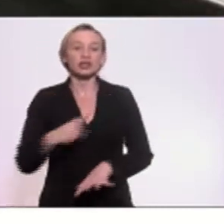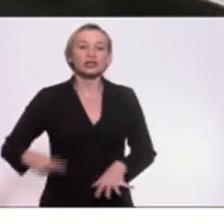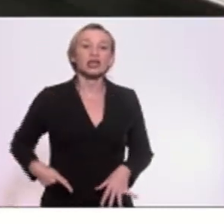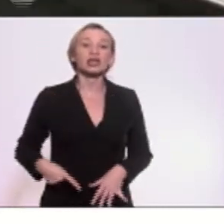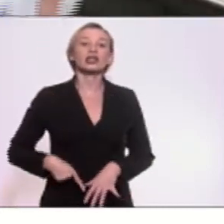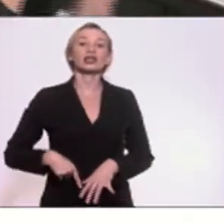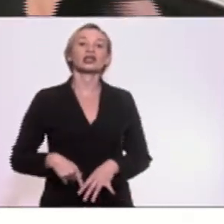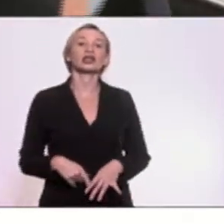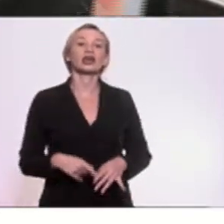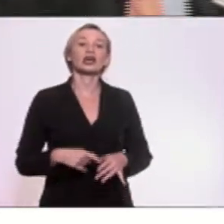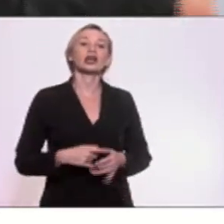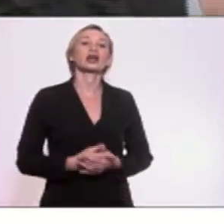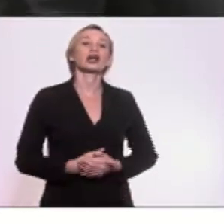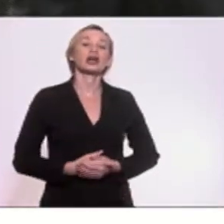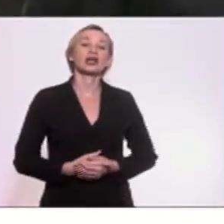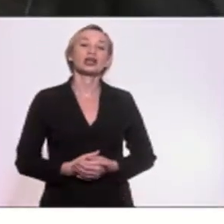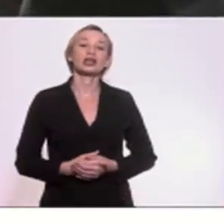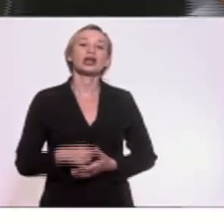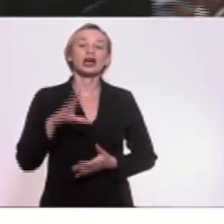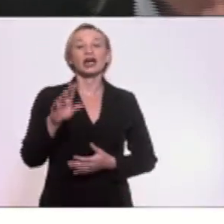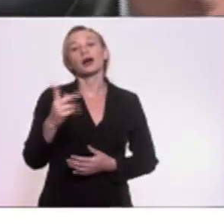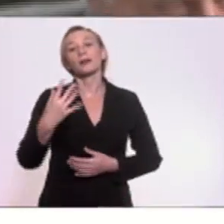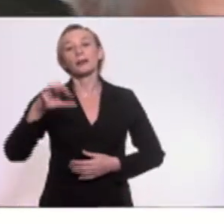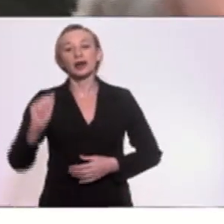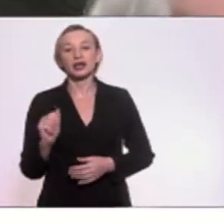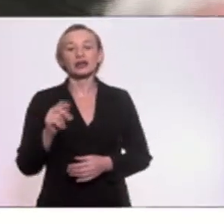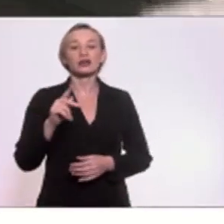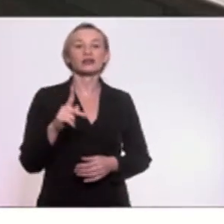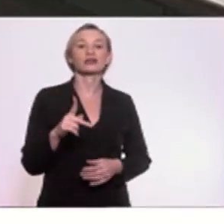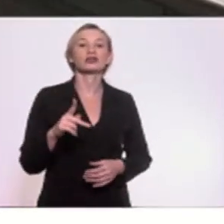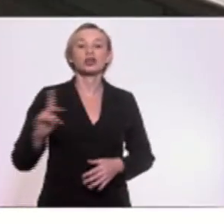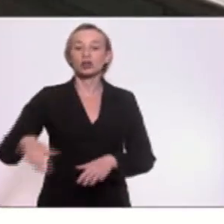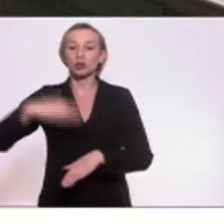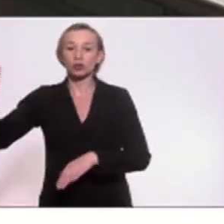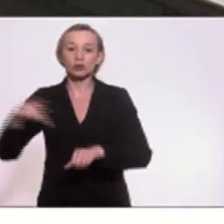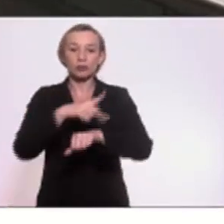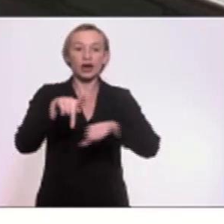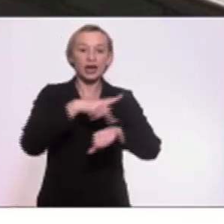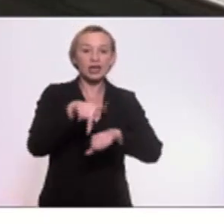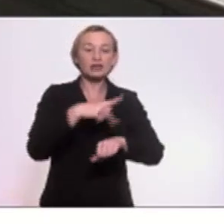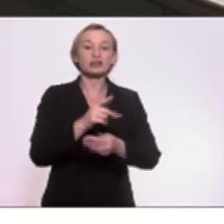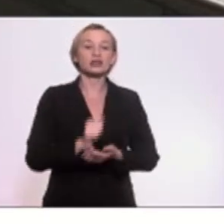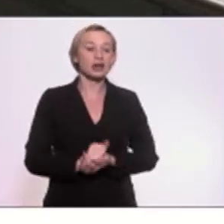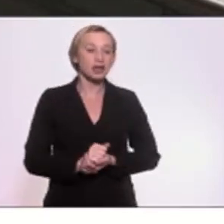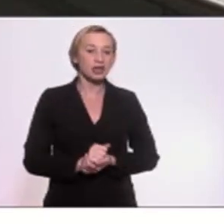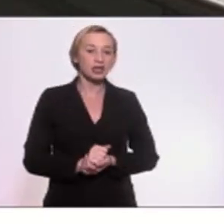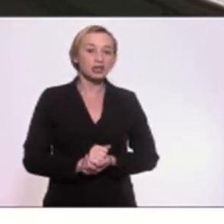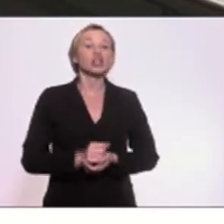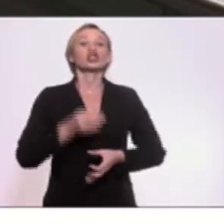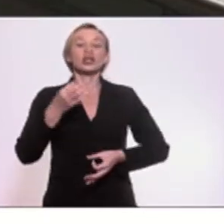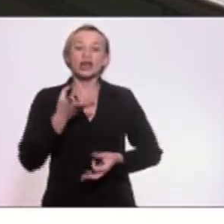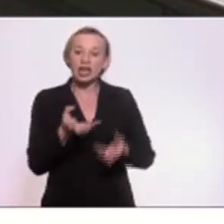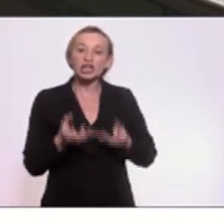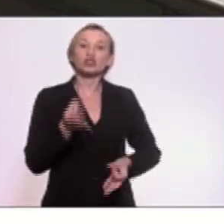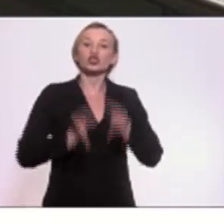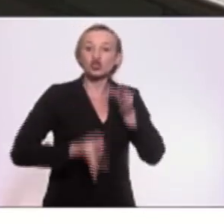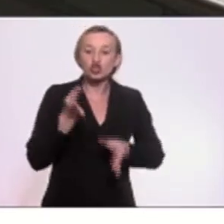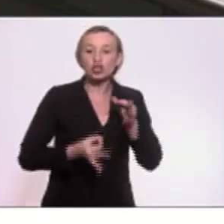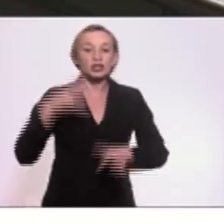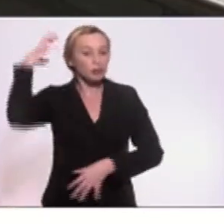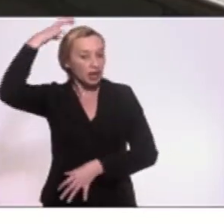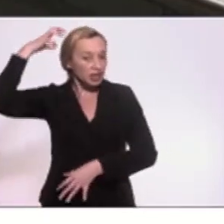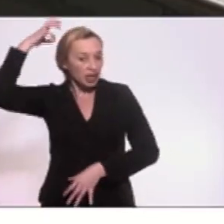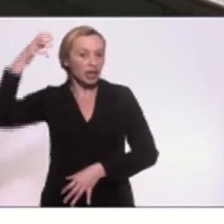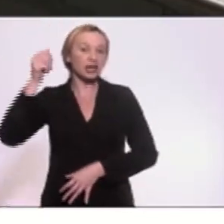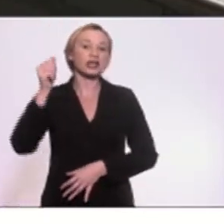a campanha feita pela Anistia Internacional por busca para a justiça, para Marielle